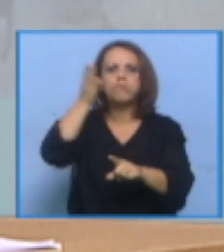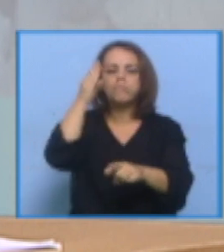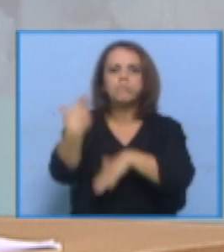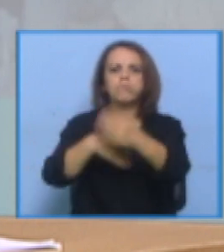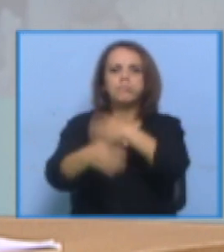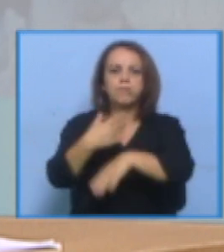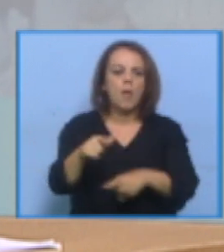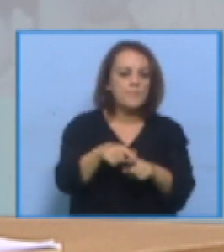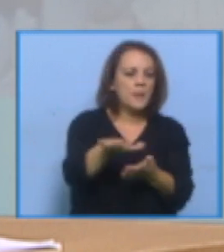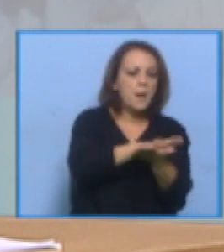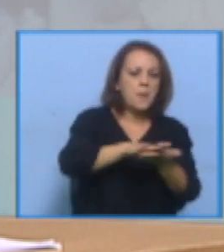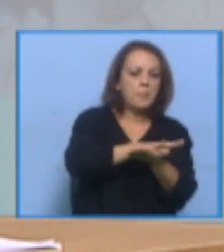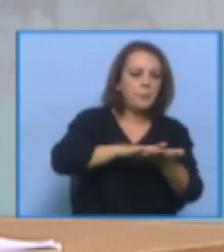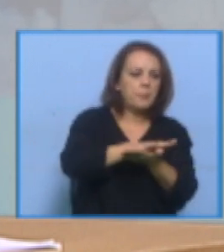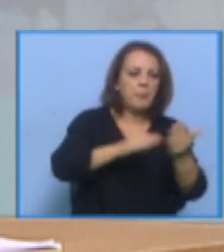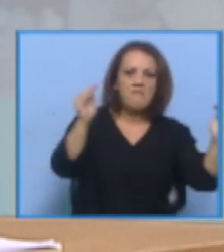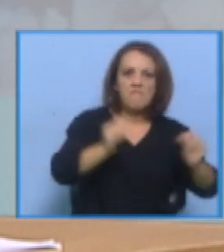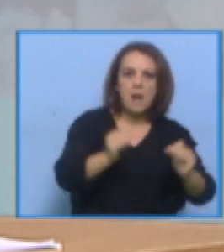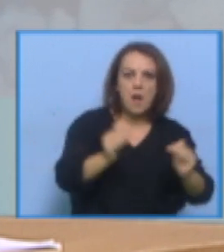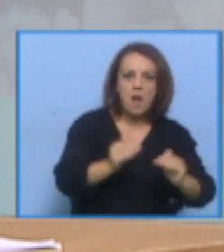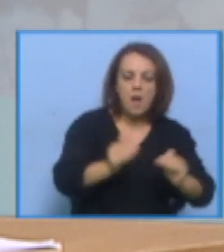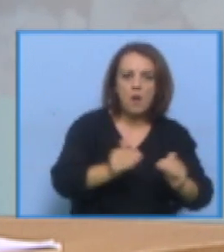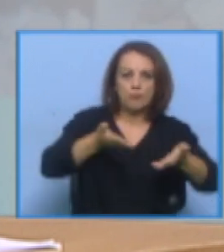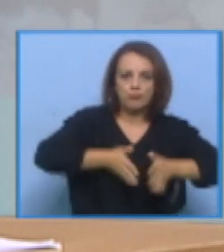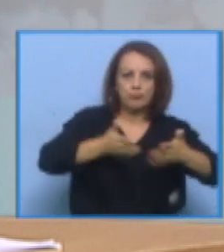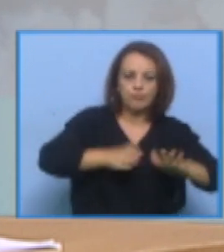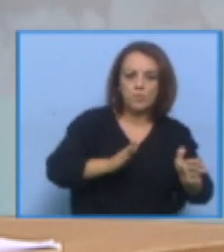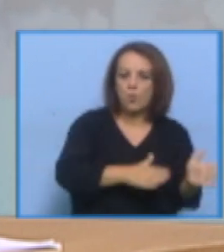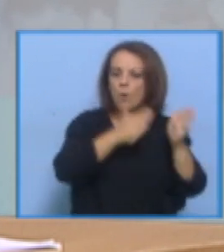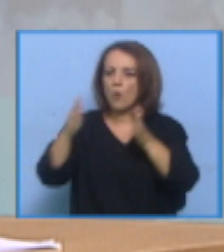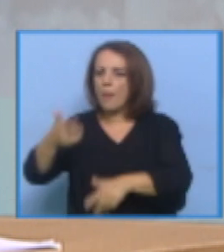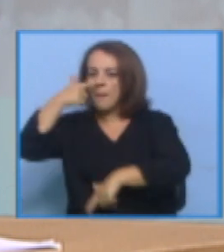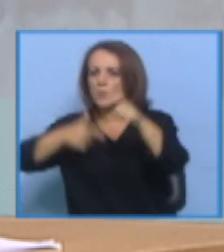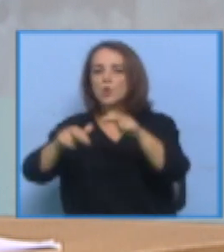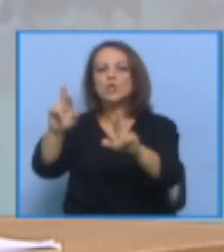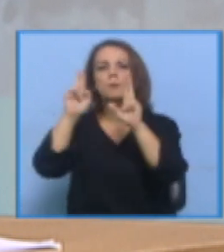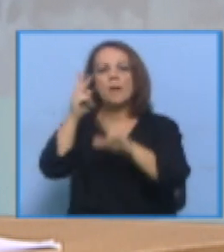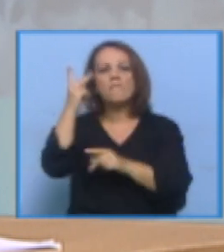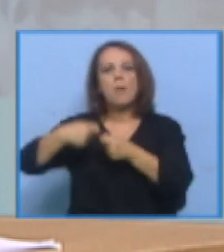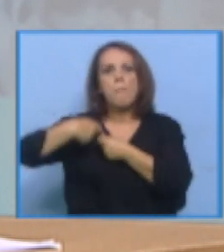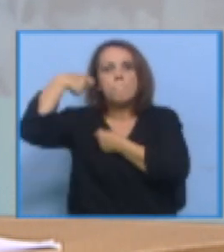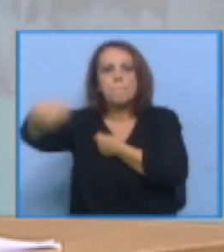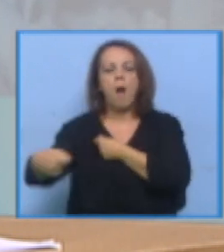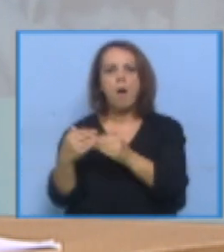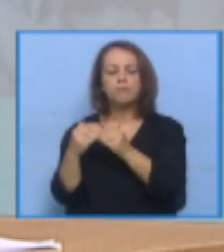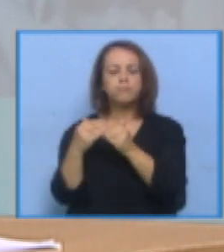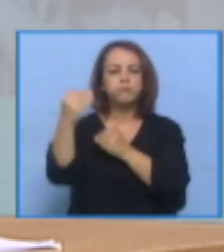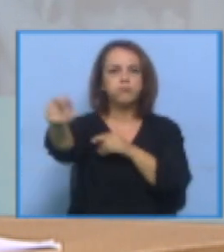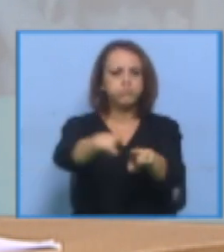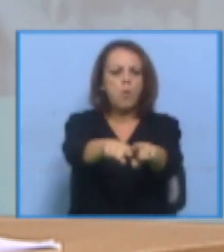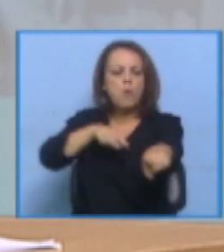entre a baixa fertilidade com o aumento da esperança de vida. E isto significa, por exemplo, uma